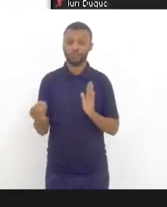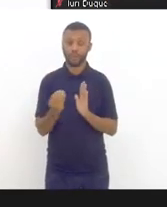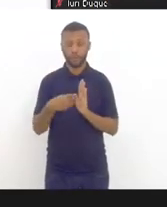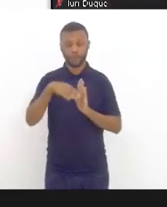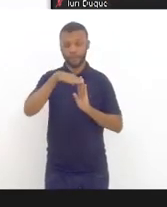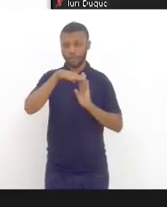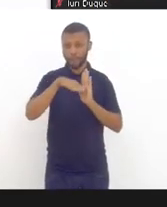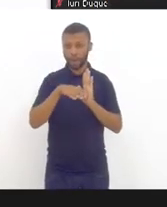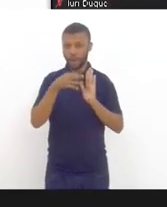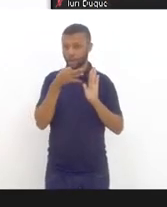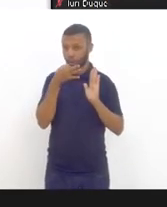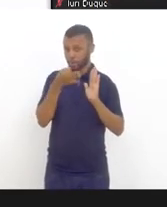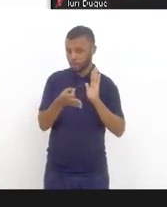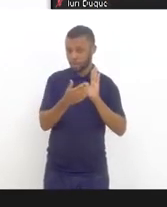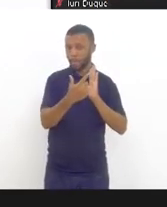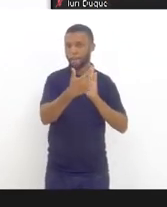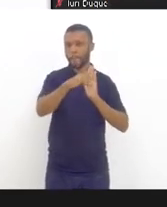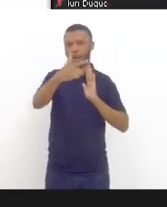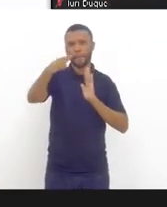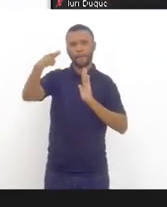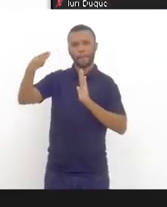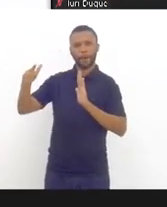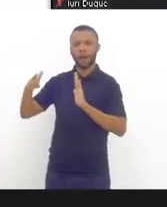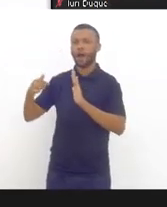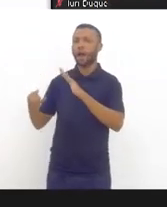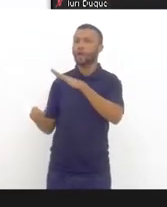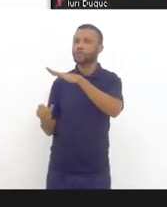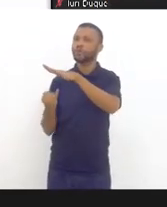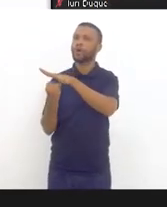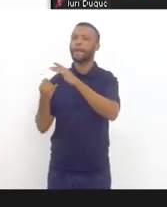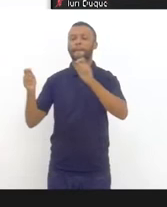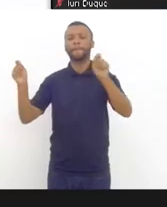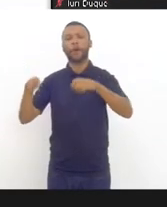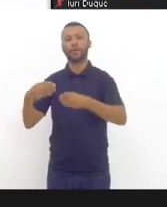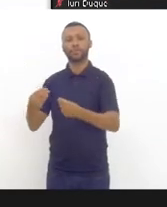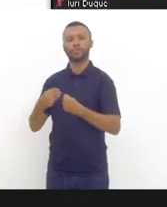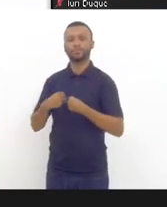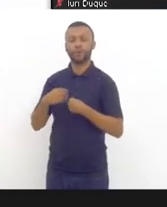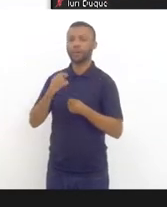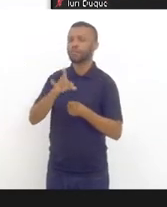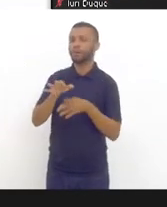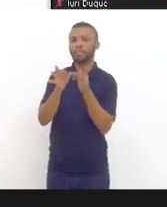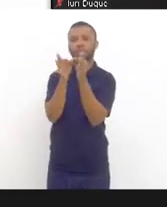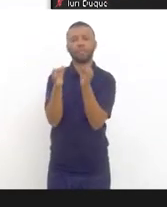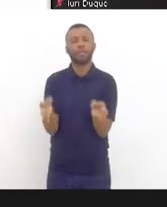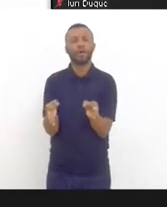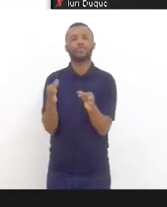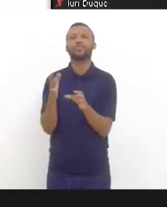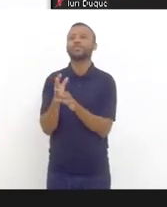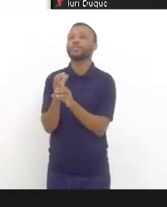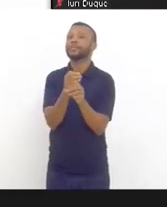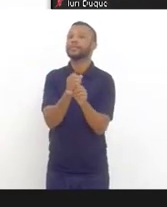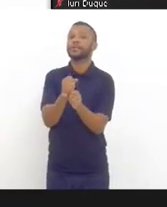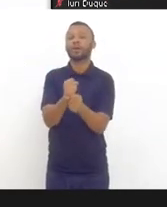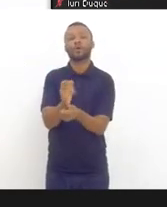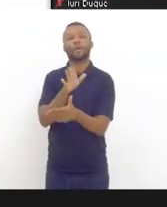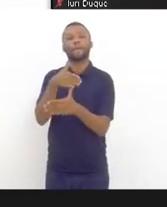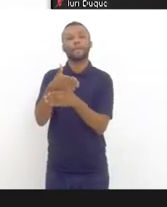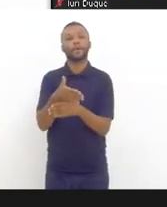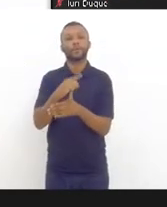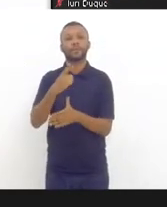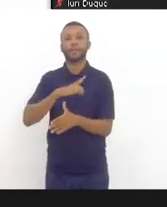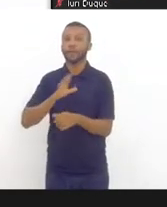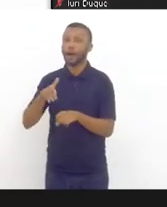que os outros atores institucionais possam trazer, e aí é só uma questão de recalcular os pesos. Nós temos em